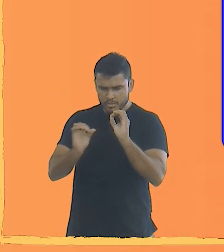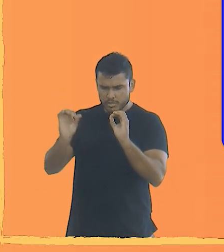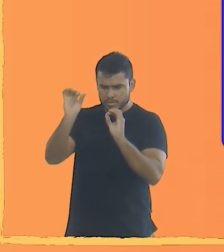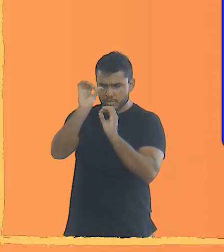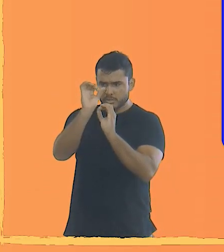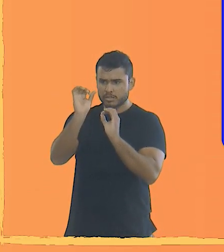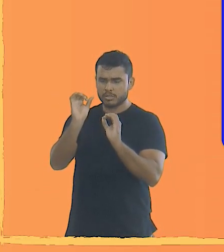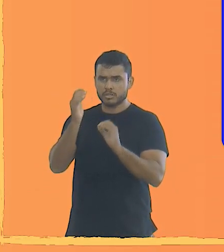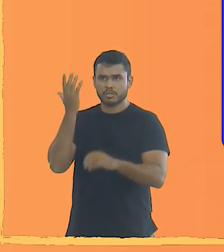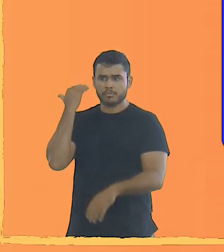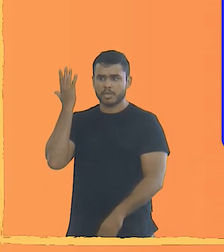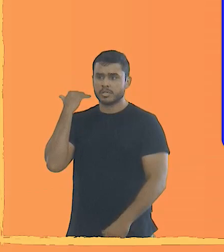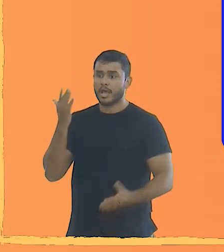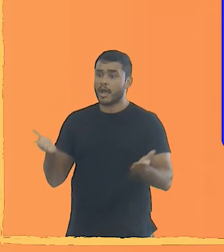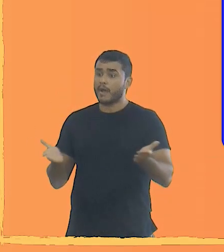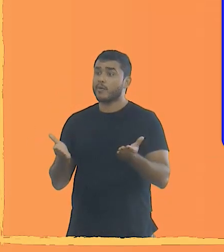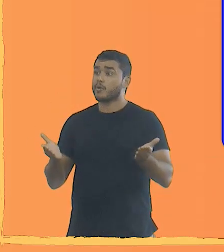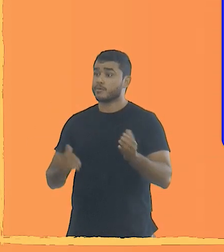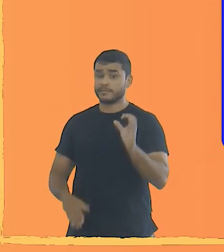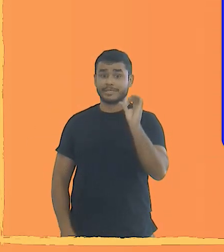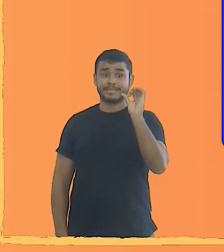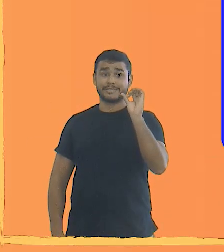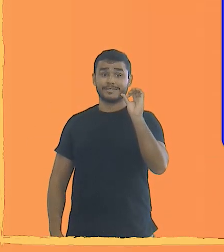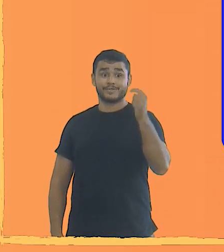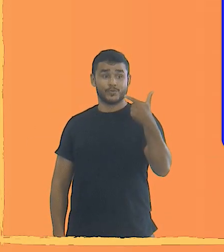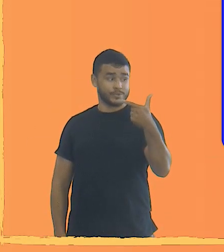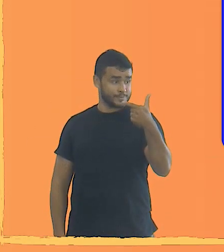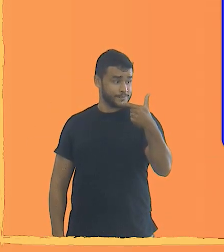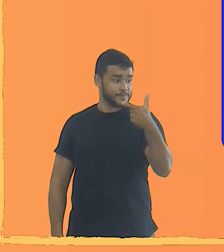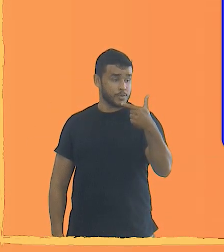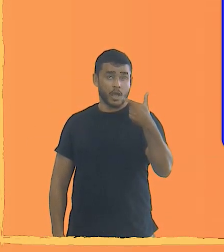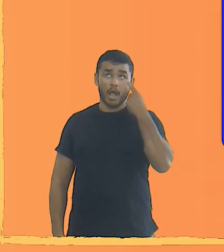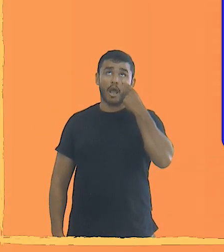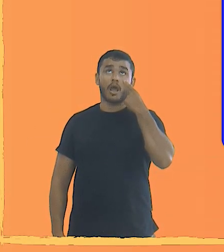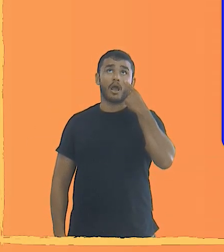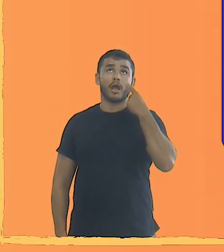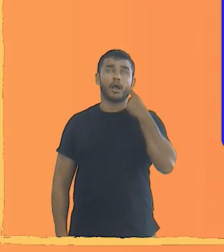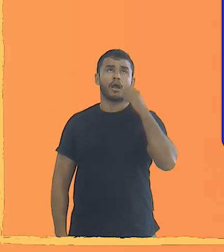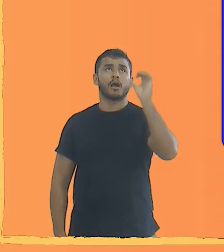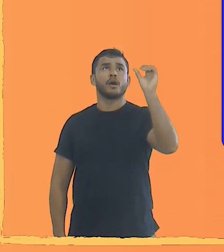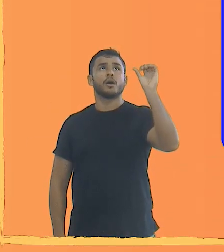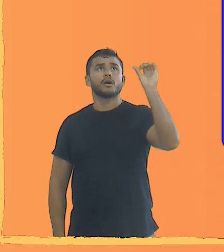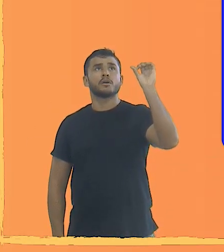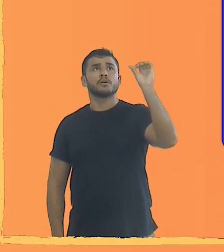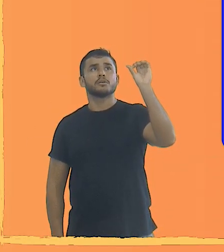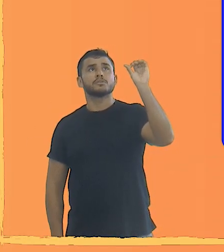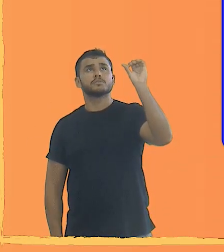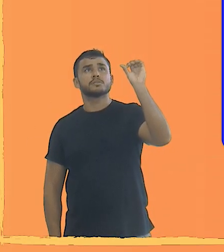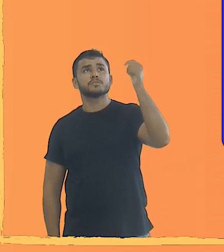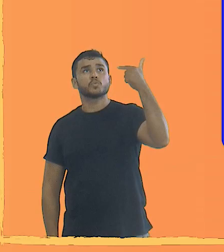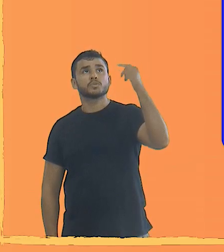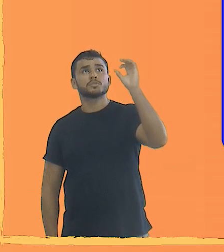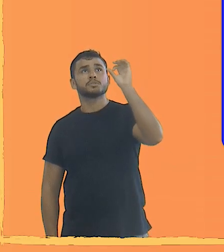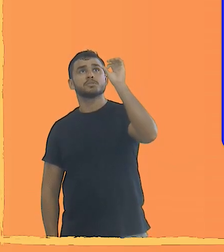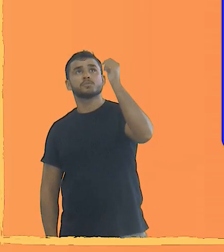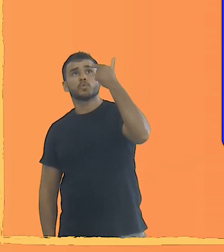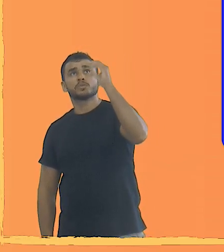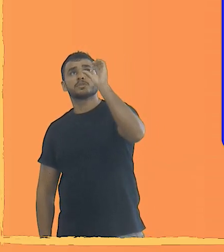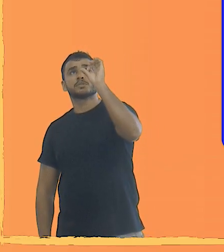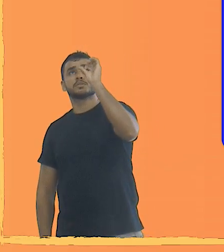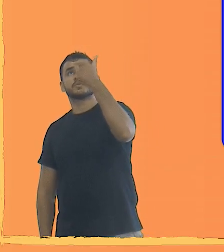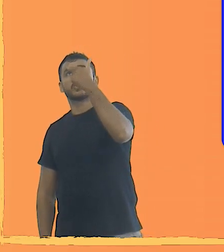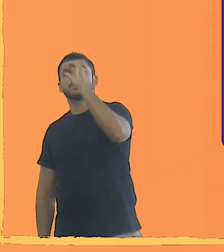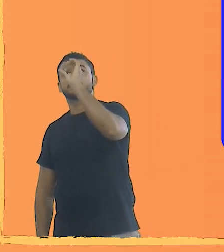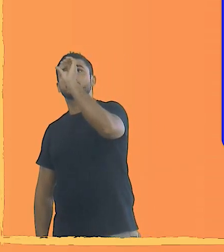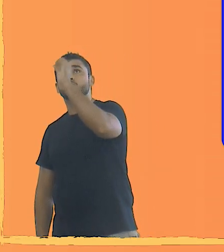um desses espaços, eu tenho exatamente 62 possibilidades. Na hora que a gente efetua o produto, a gente vai ter a